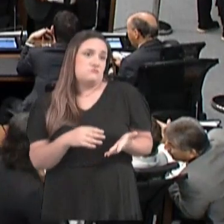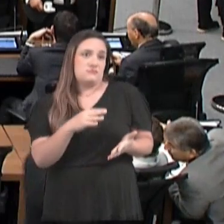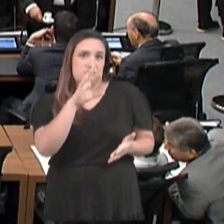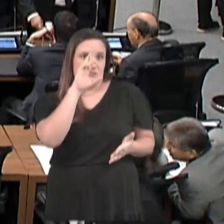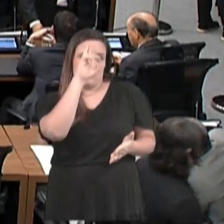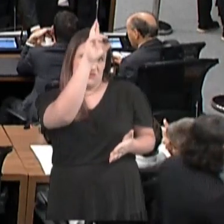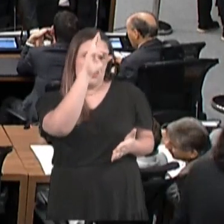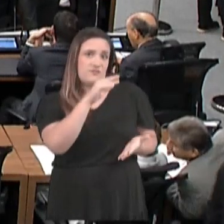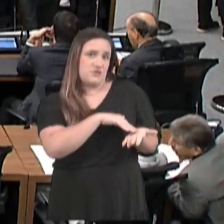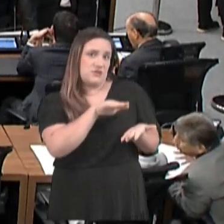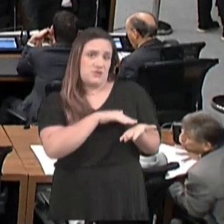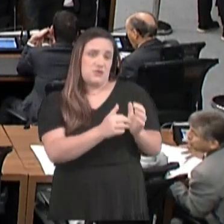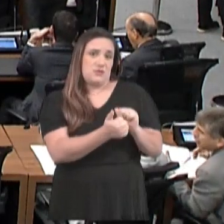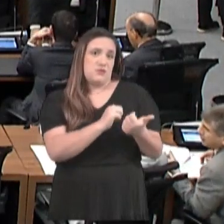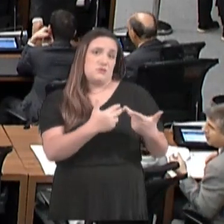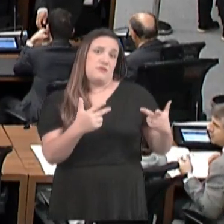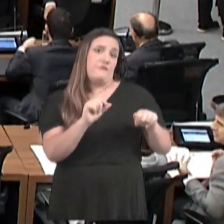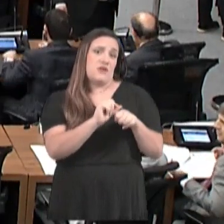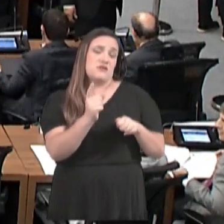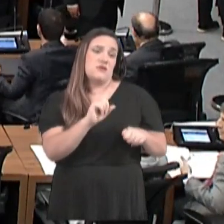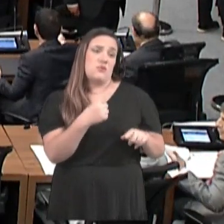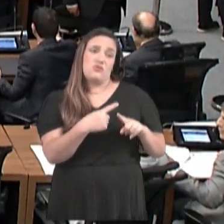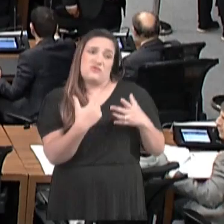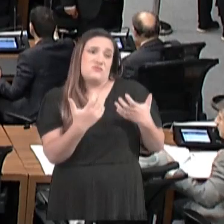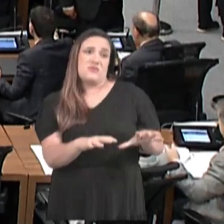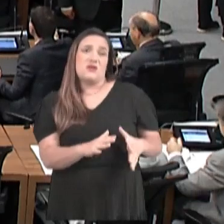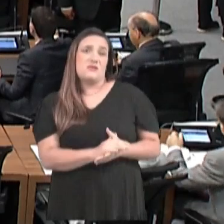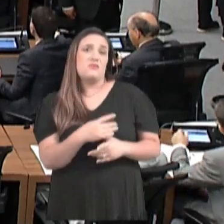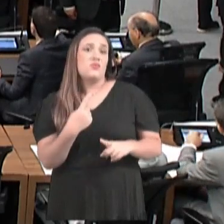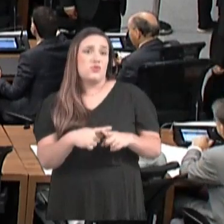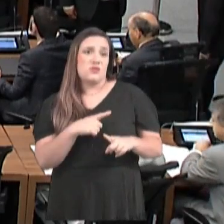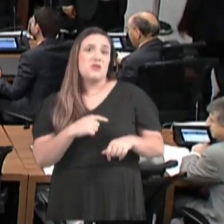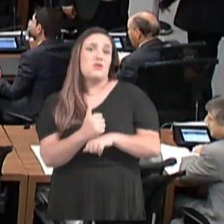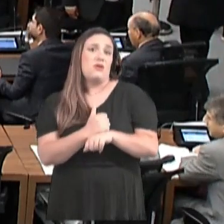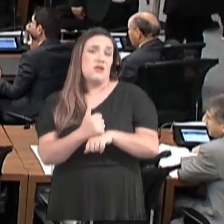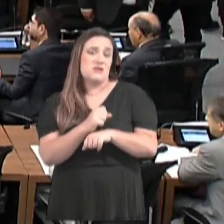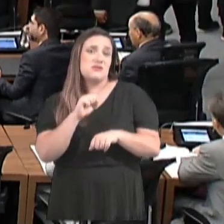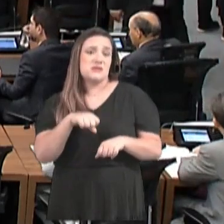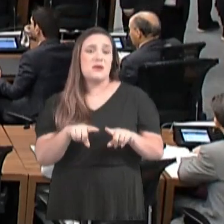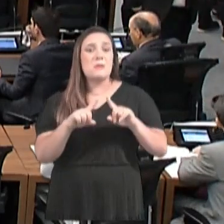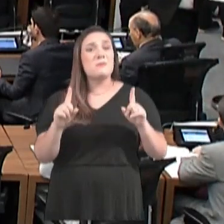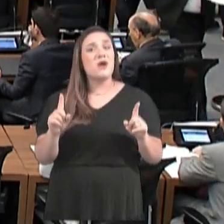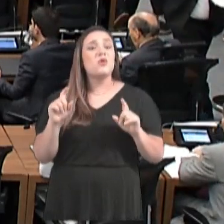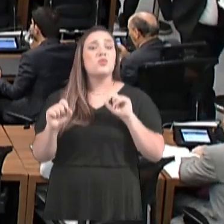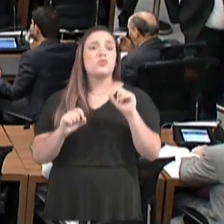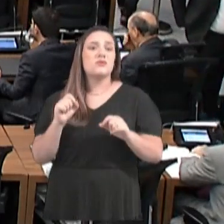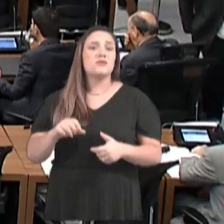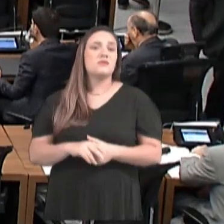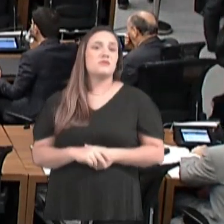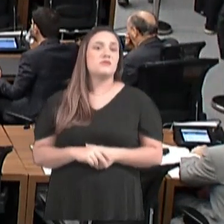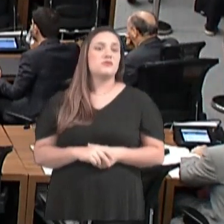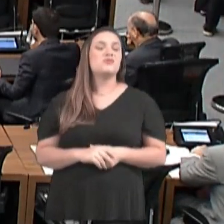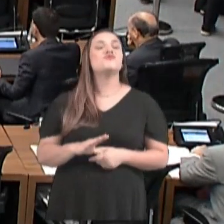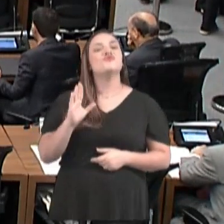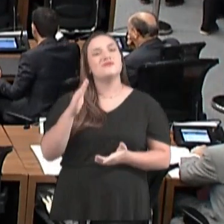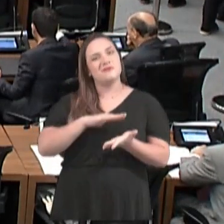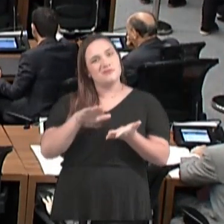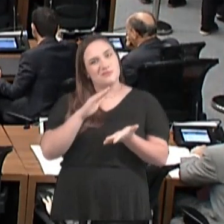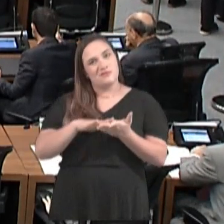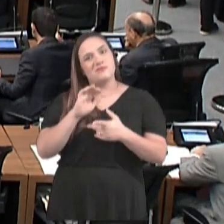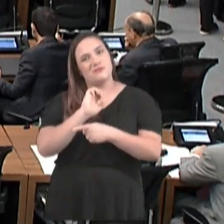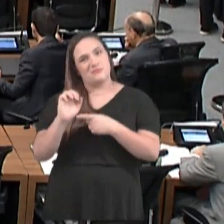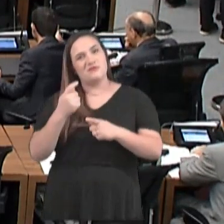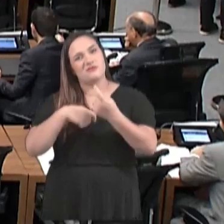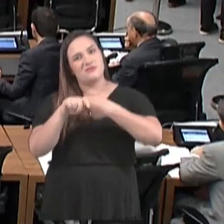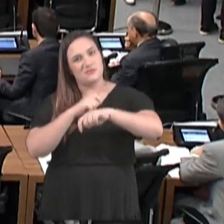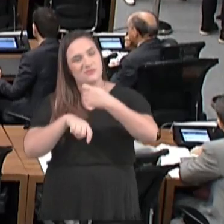dirigente esportivo, só não o faz porque não quer, porque tem qualidade. E não só isso, ele foi secretário de Estado